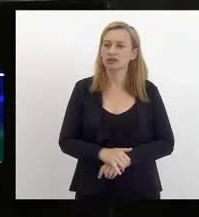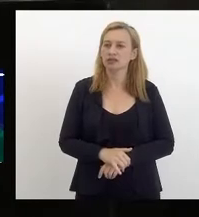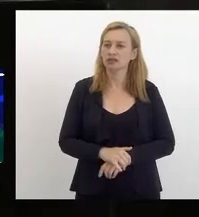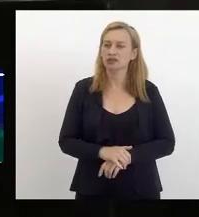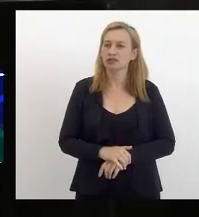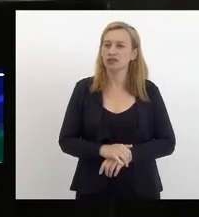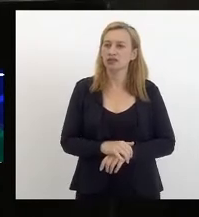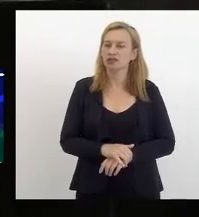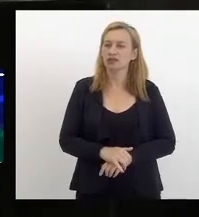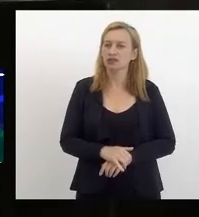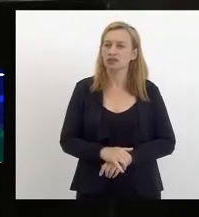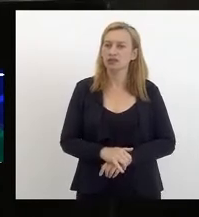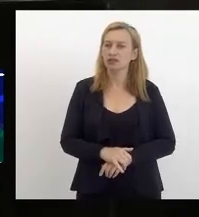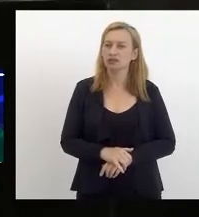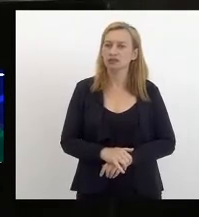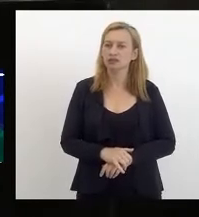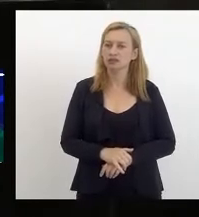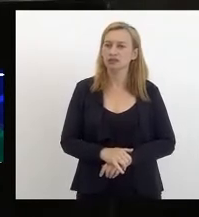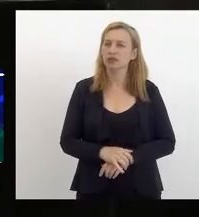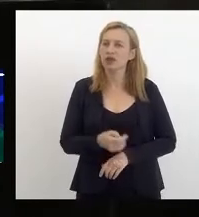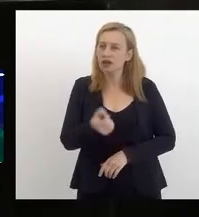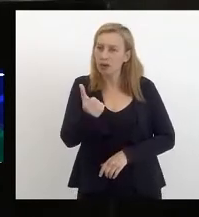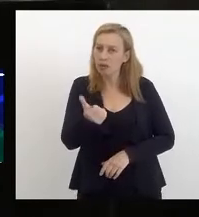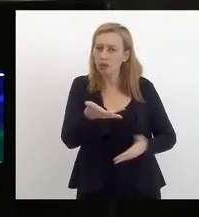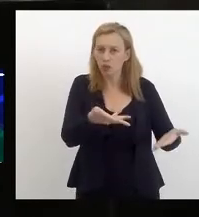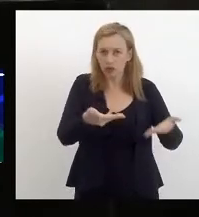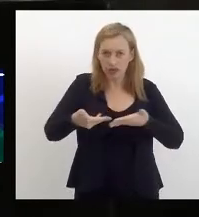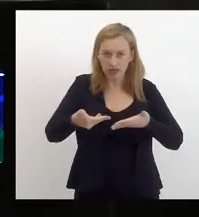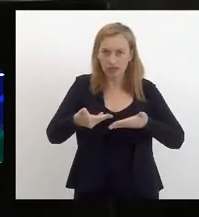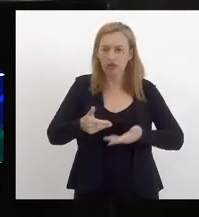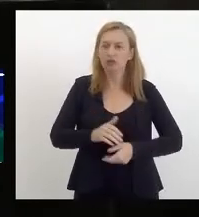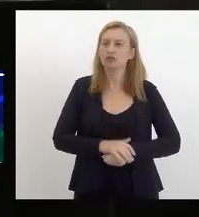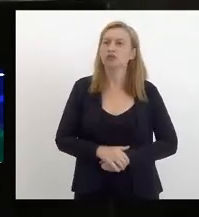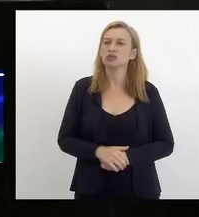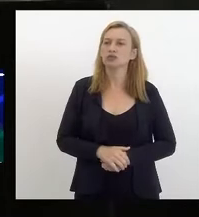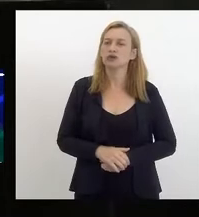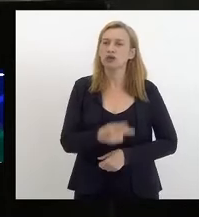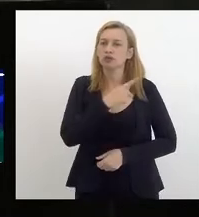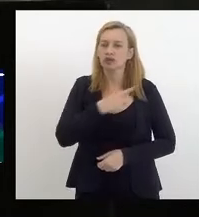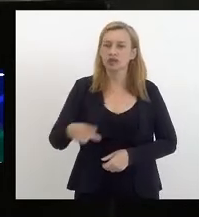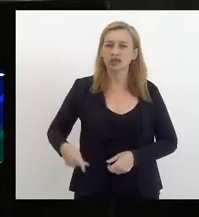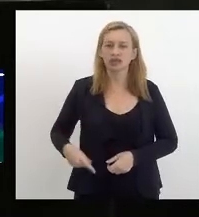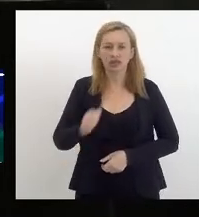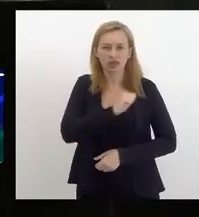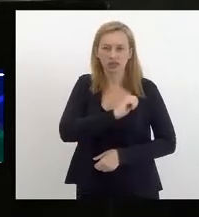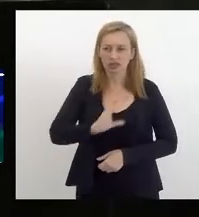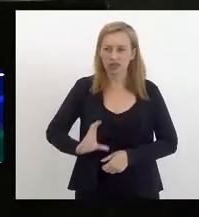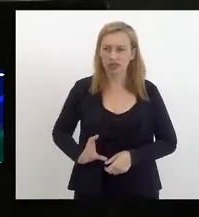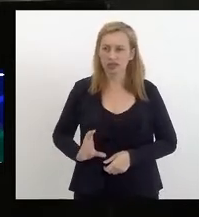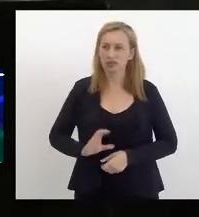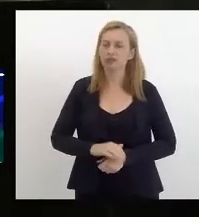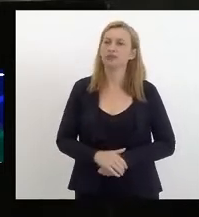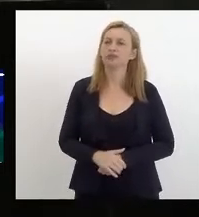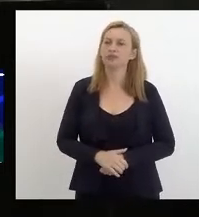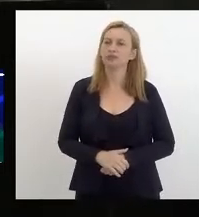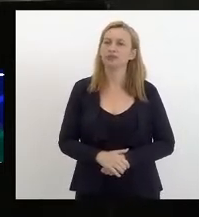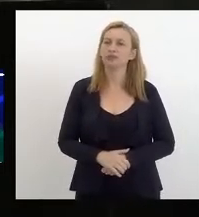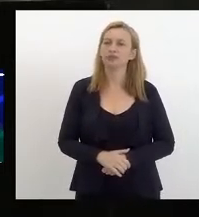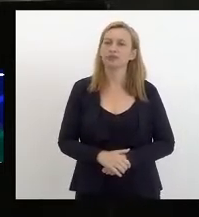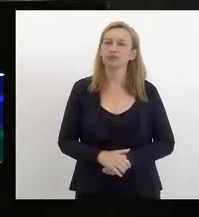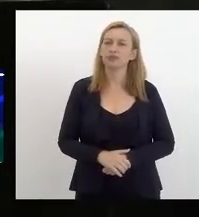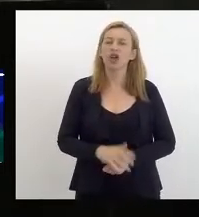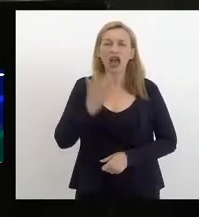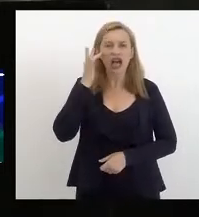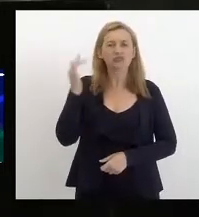Parlamento estadual e serão daqui a pouco recebidos pelo presidente André Ceciliano eu